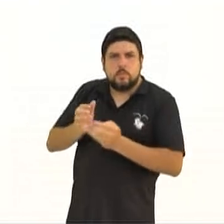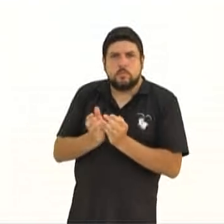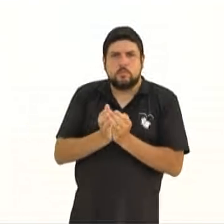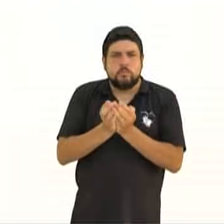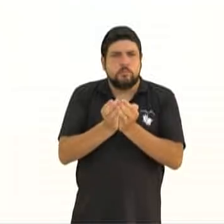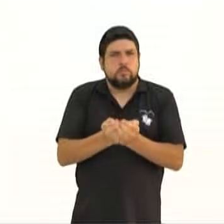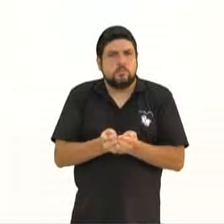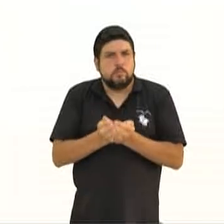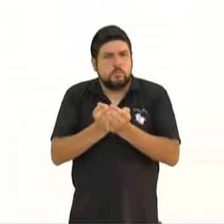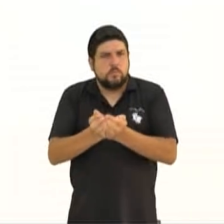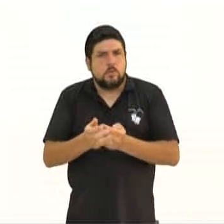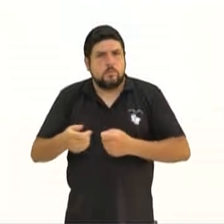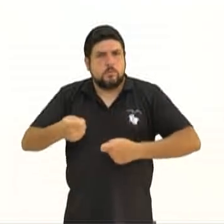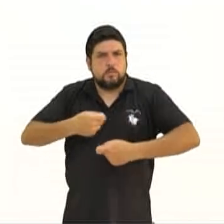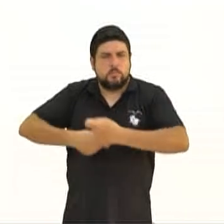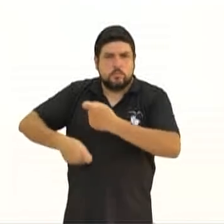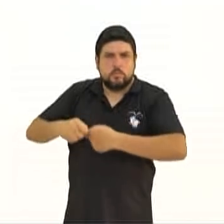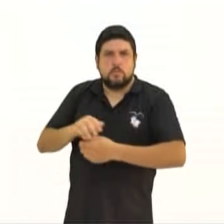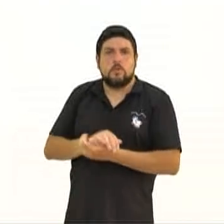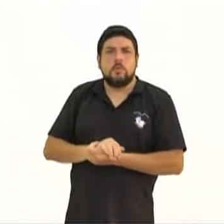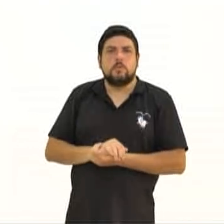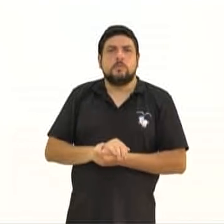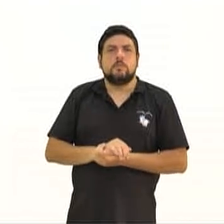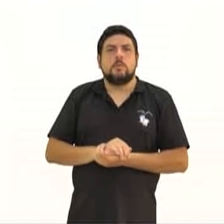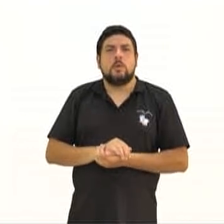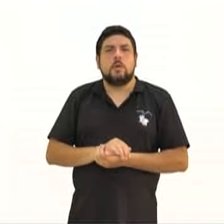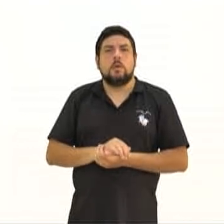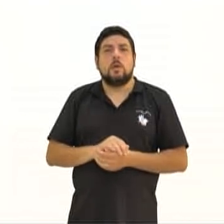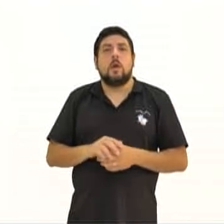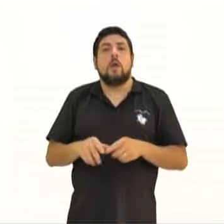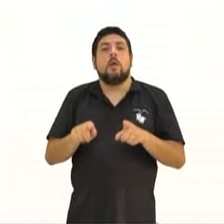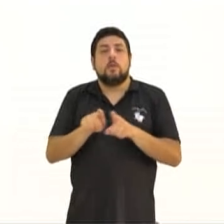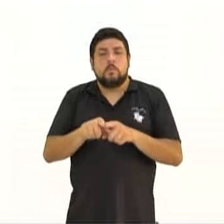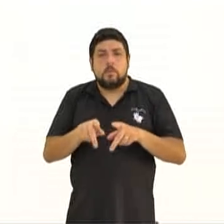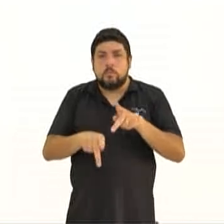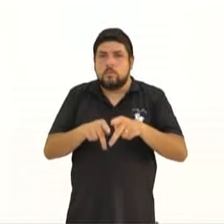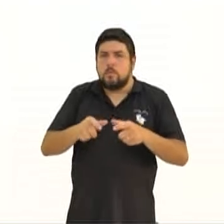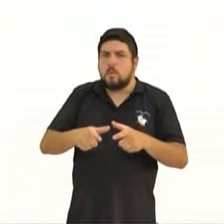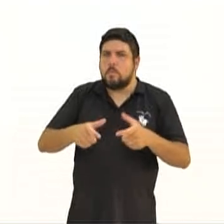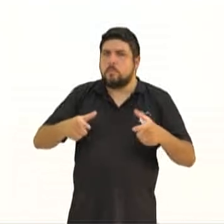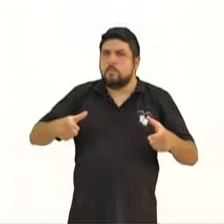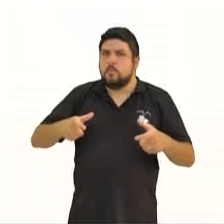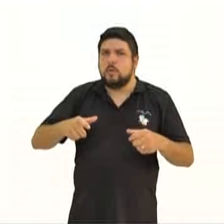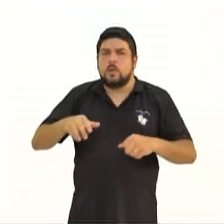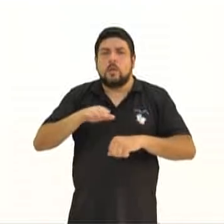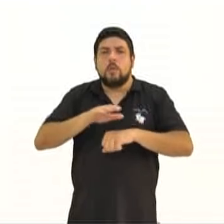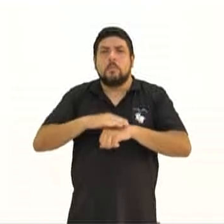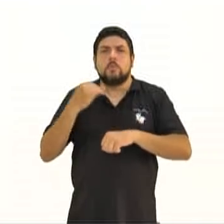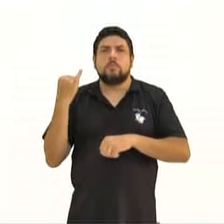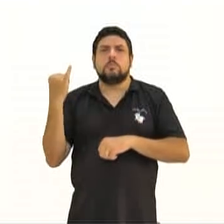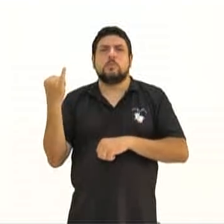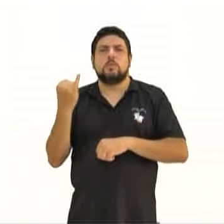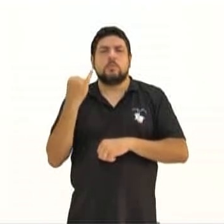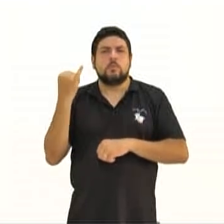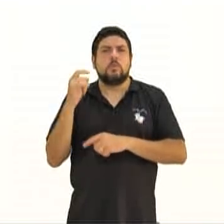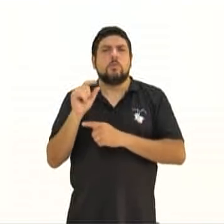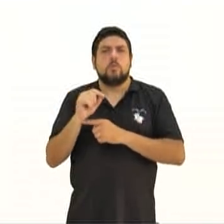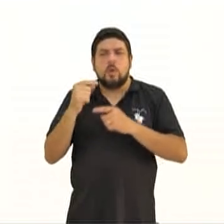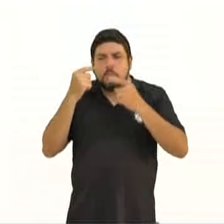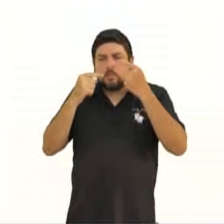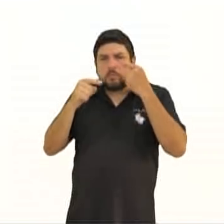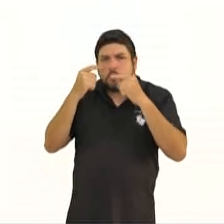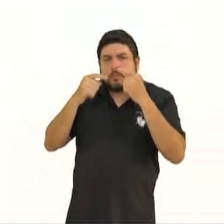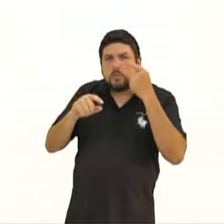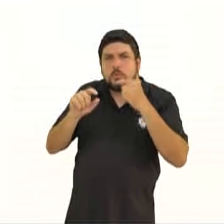mercantis, isso é, comerciais, ao lado de um novo crescimento de sua população, o efeito mais importante dos grandes descobrimentos